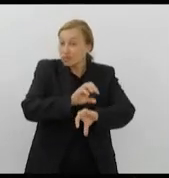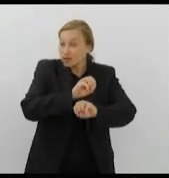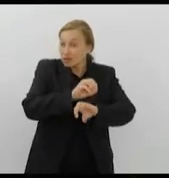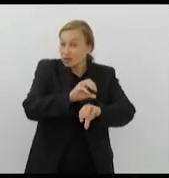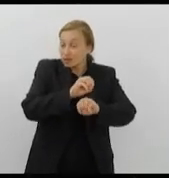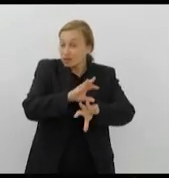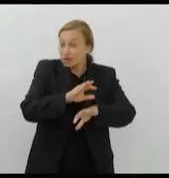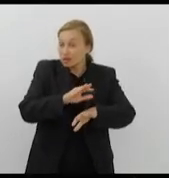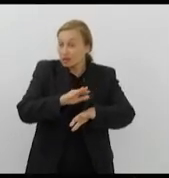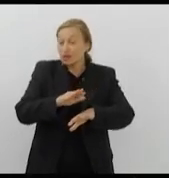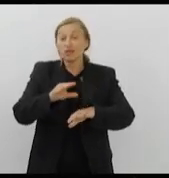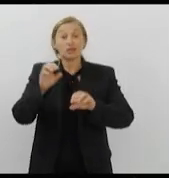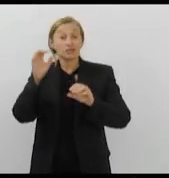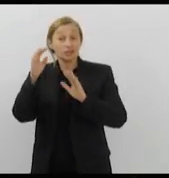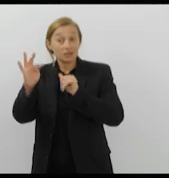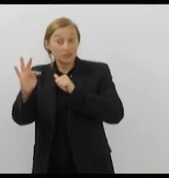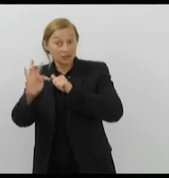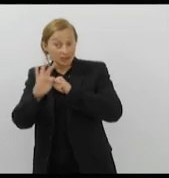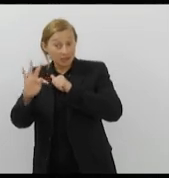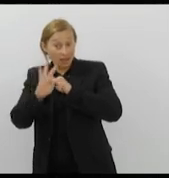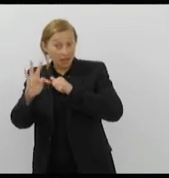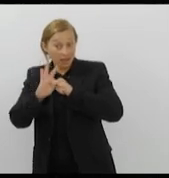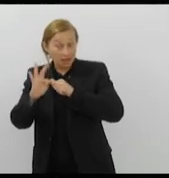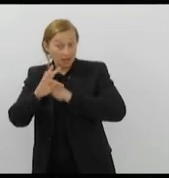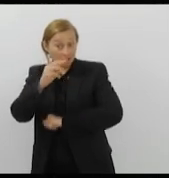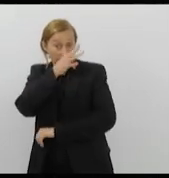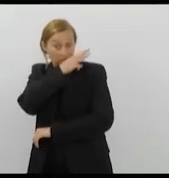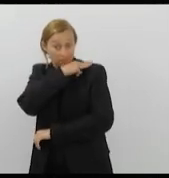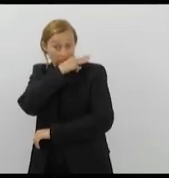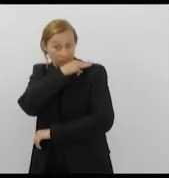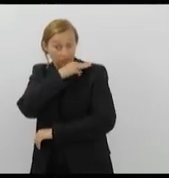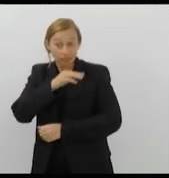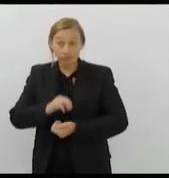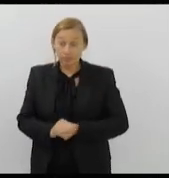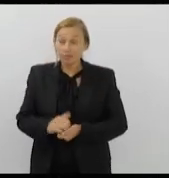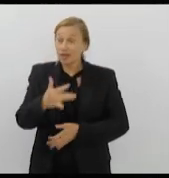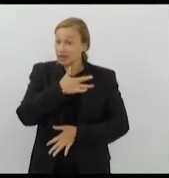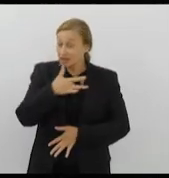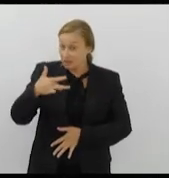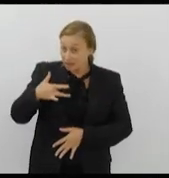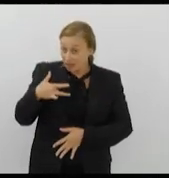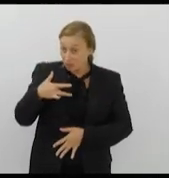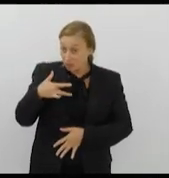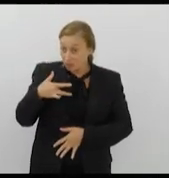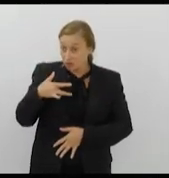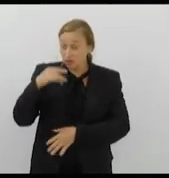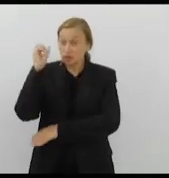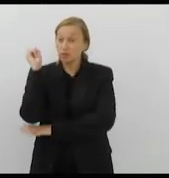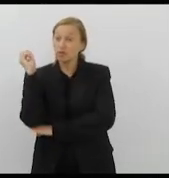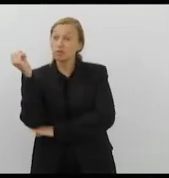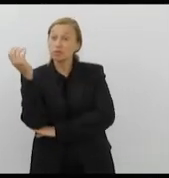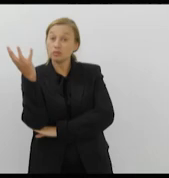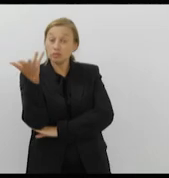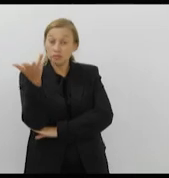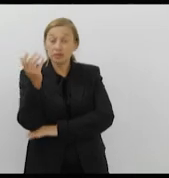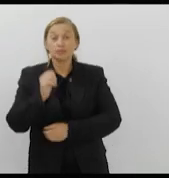mas educação técnica de nível médio, evidentemente saúde, meio ambiente.